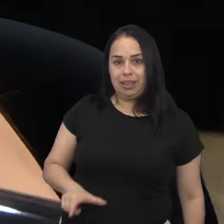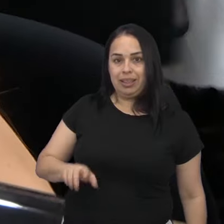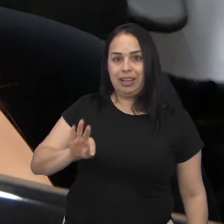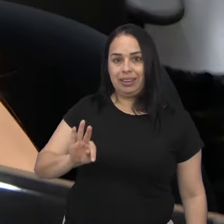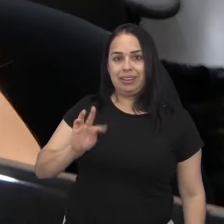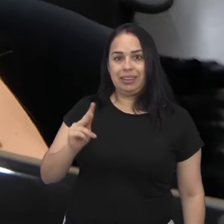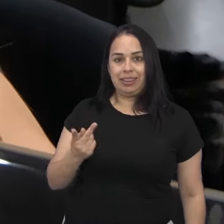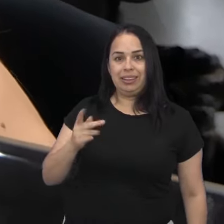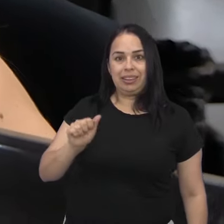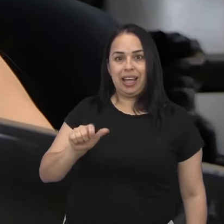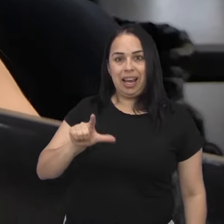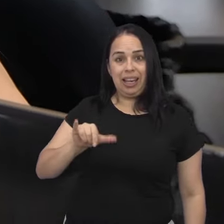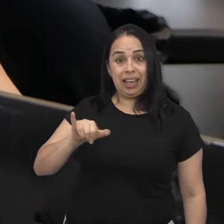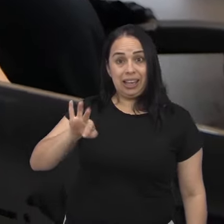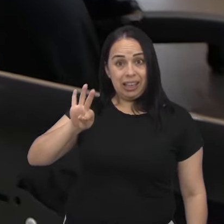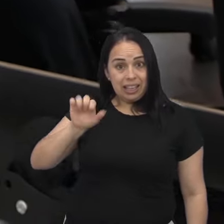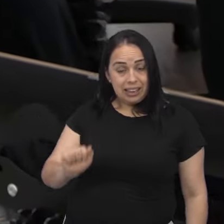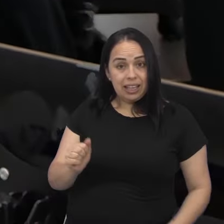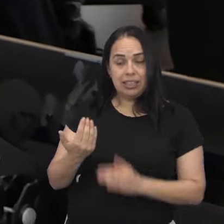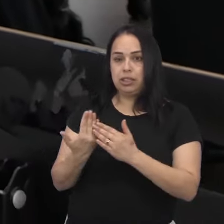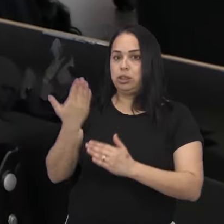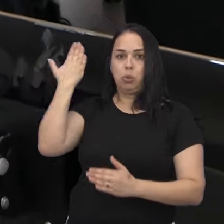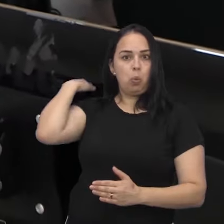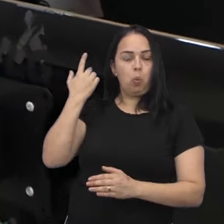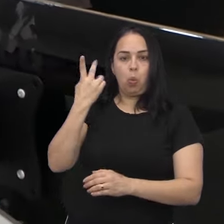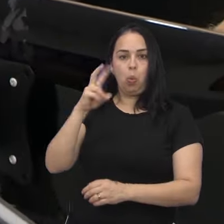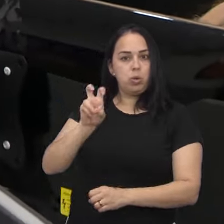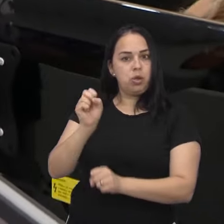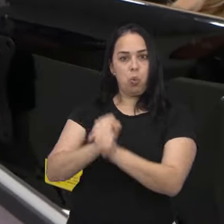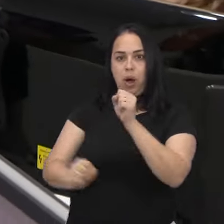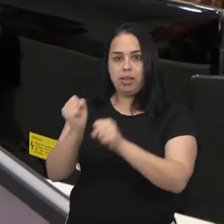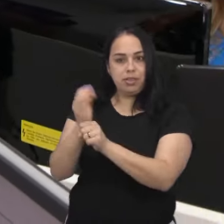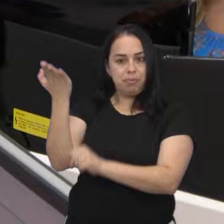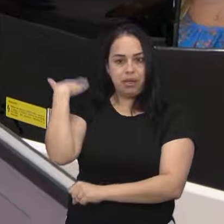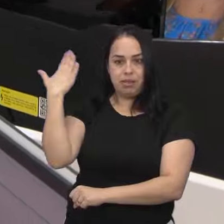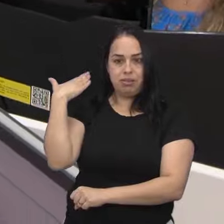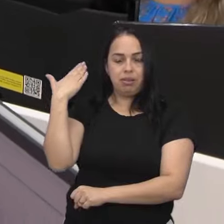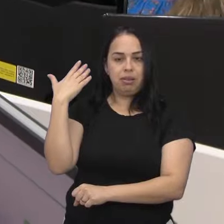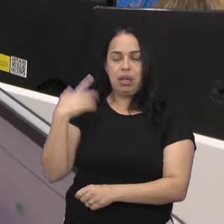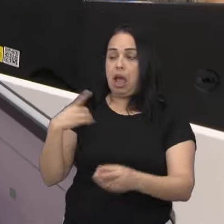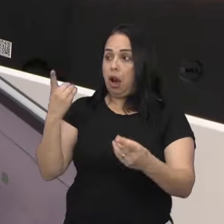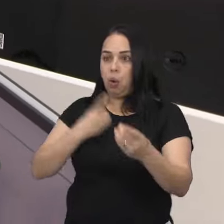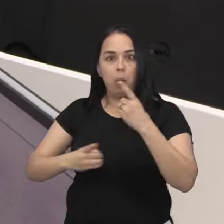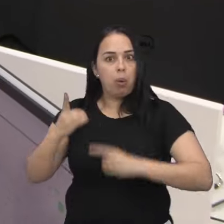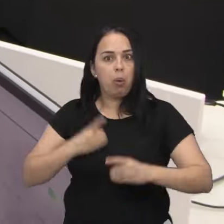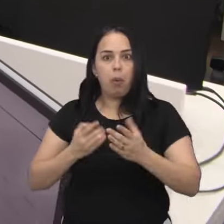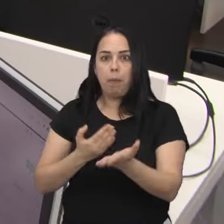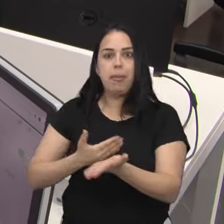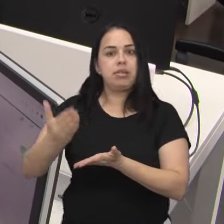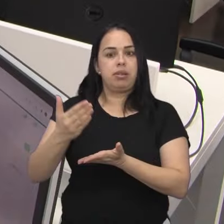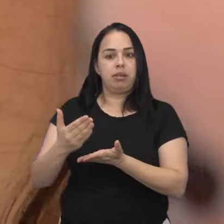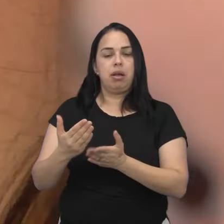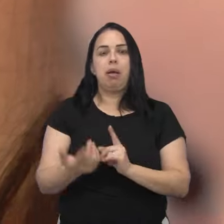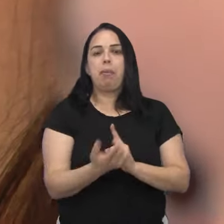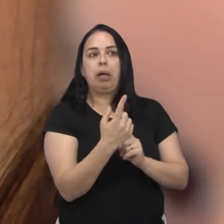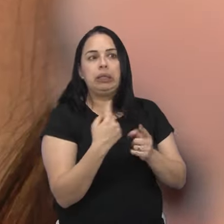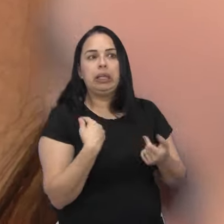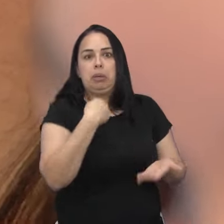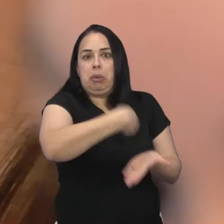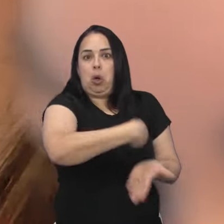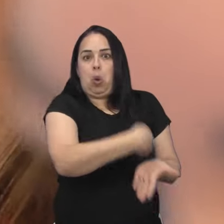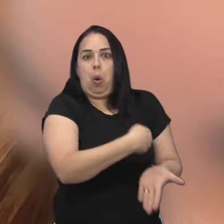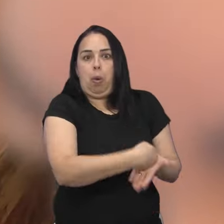há 5 anos a Talita teve que lidar com um quadro de depressão que surgiu com um ambiente ruim no trabalho as